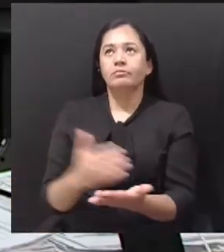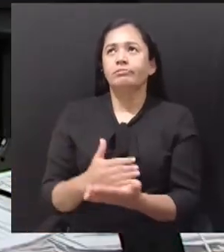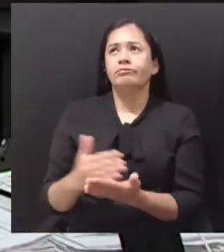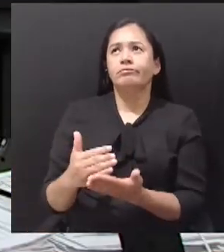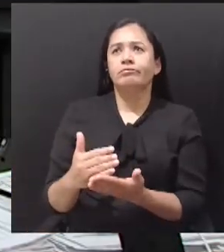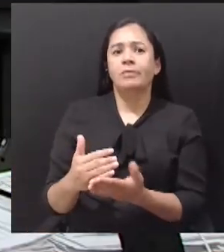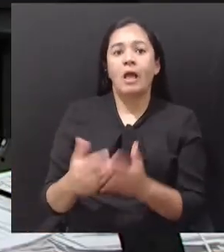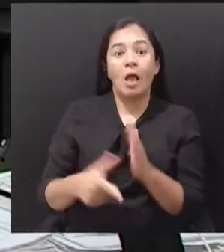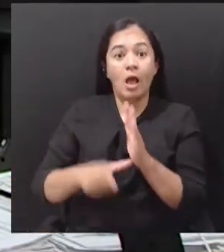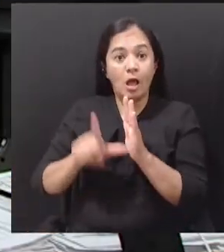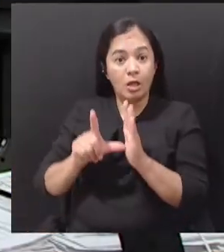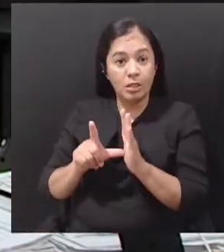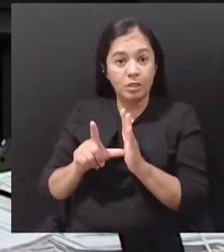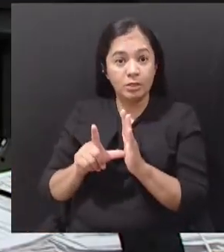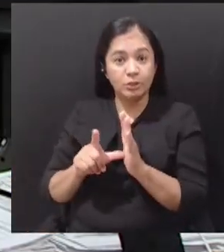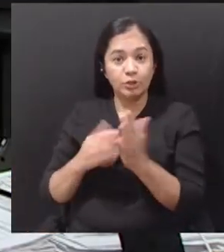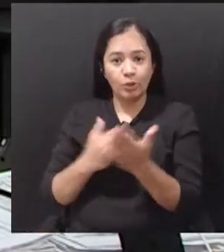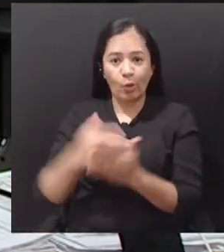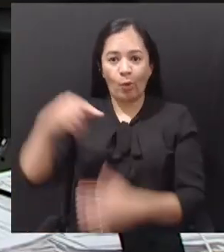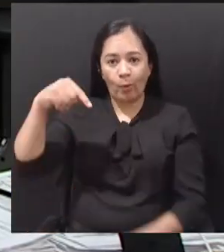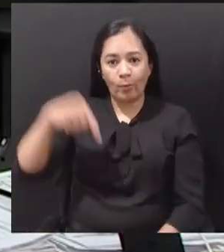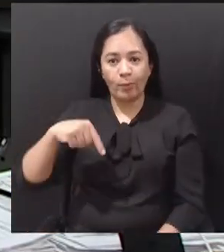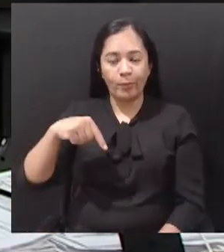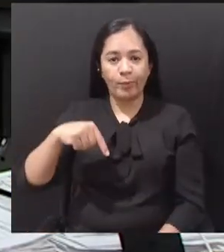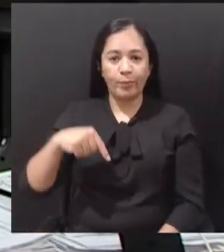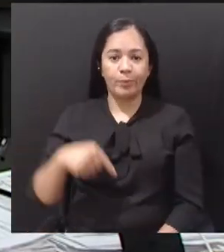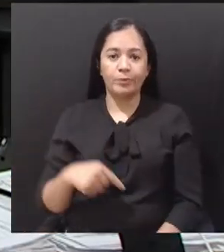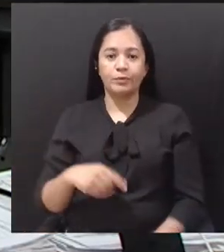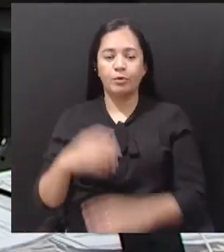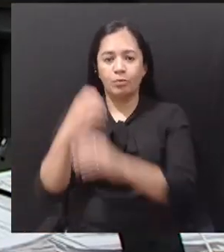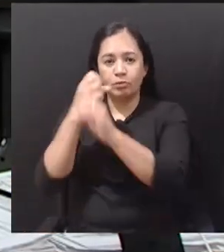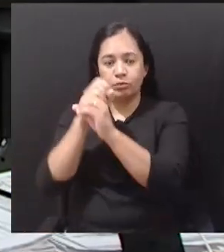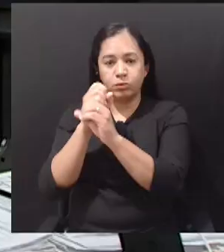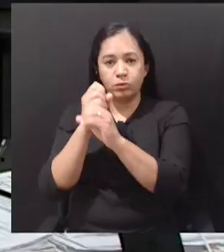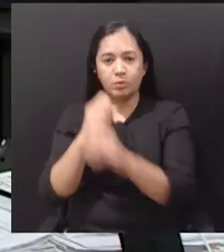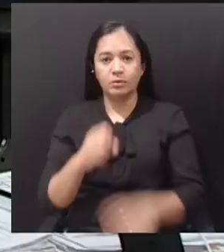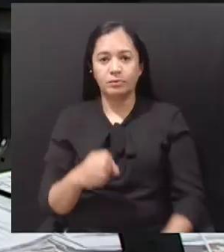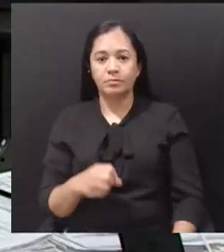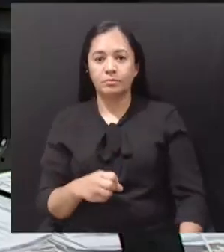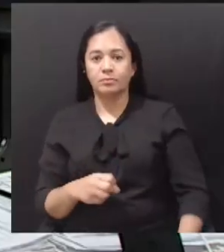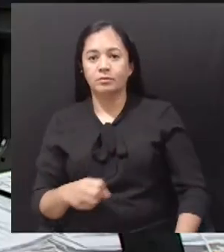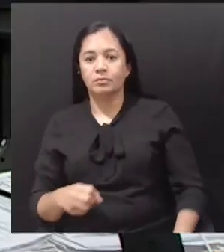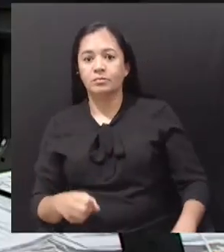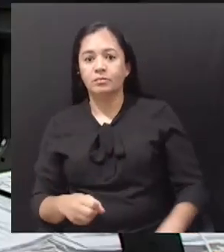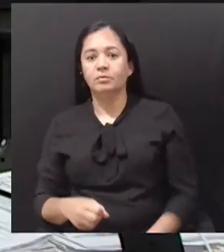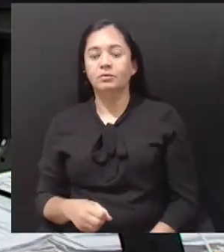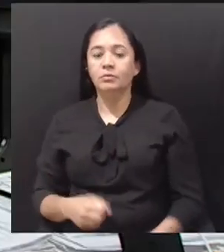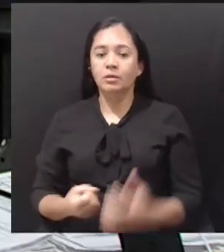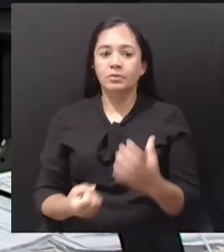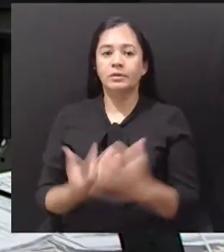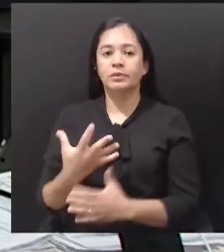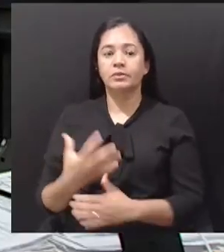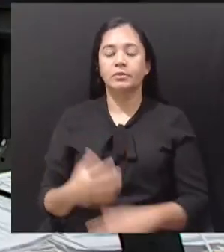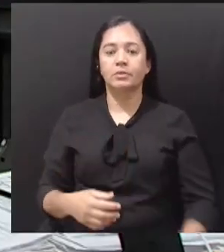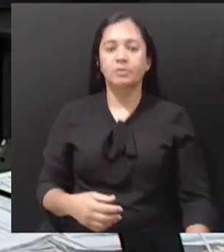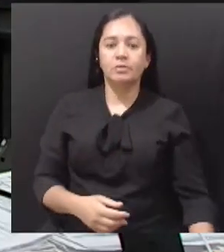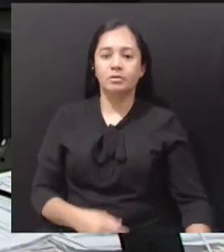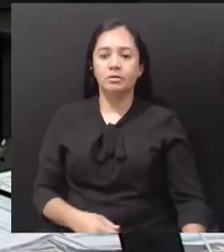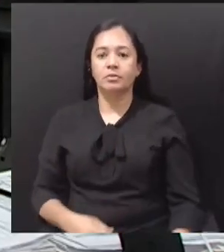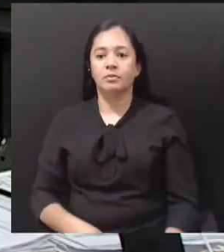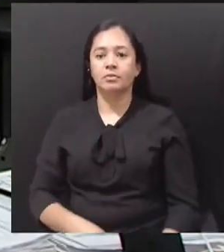do início do laboratório ser implantado ou criado, né? Então,